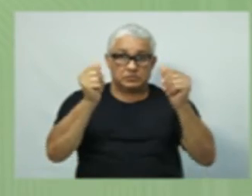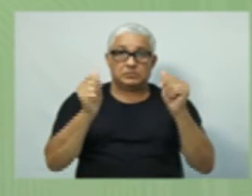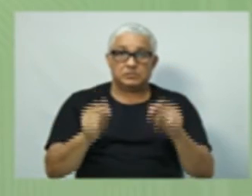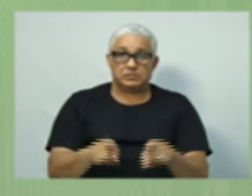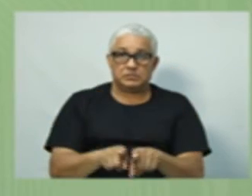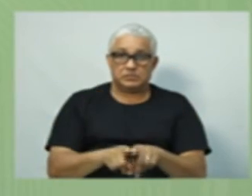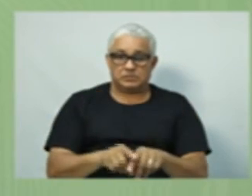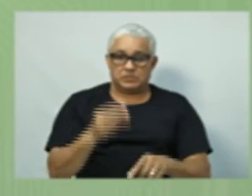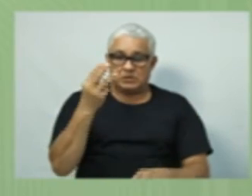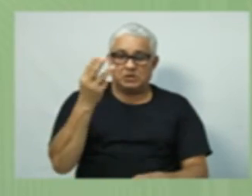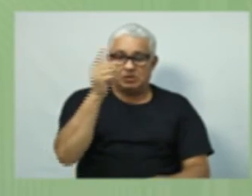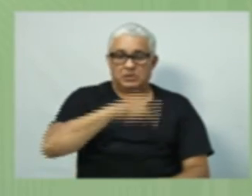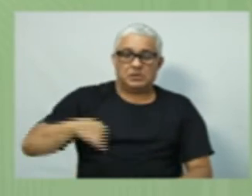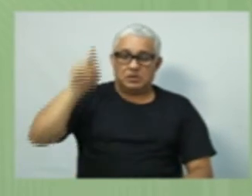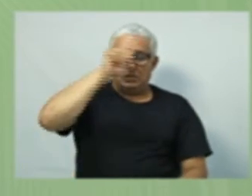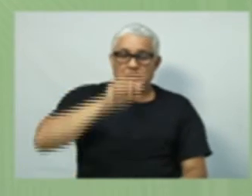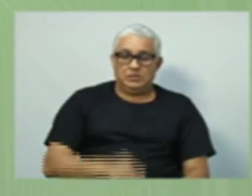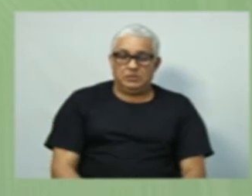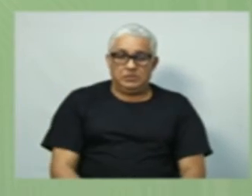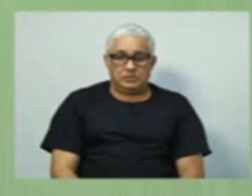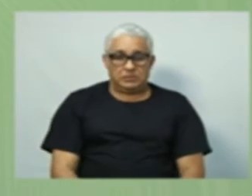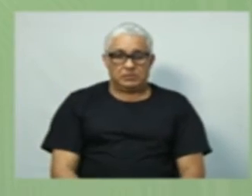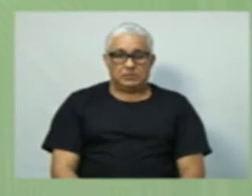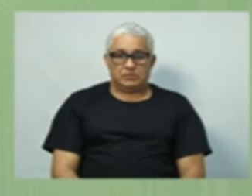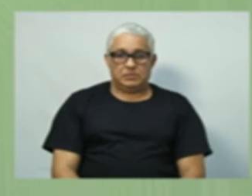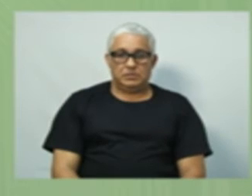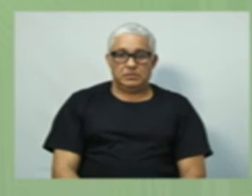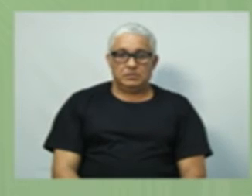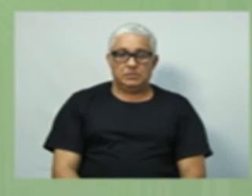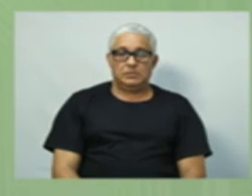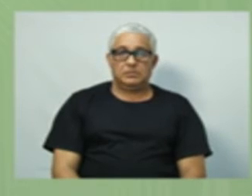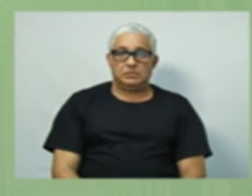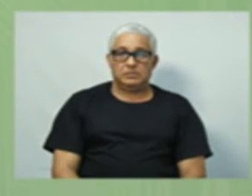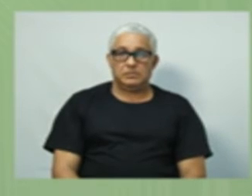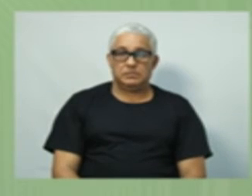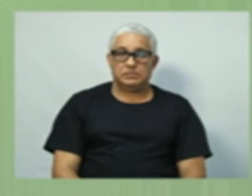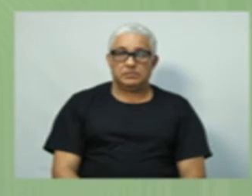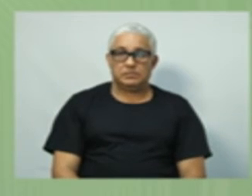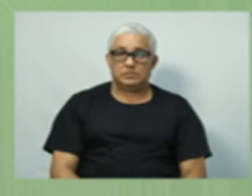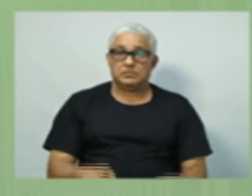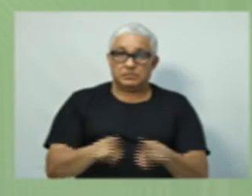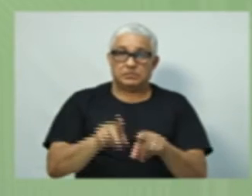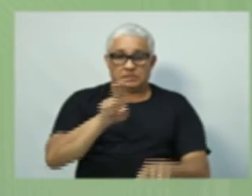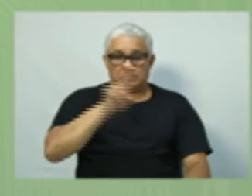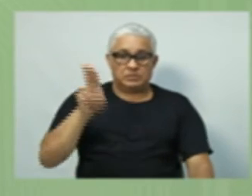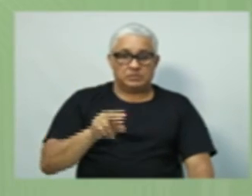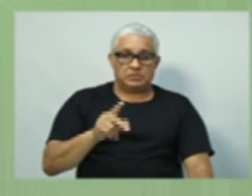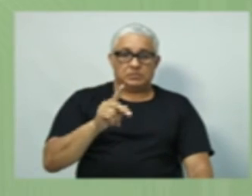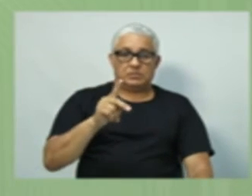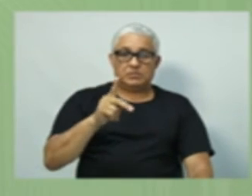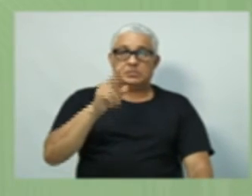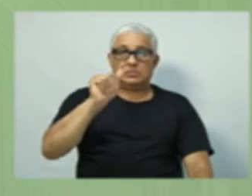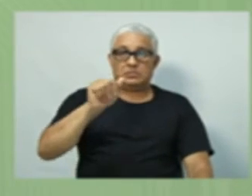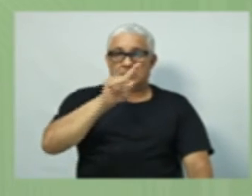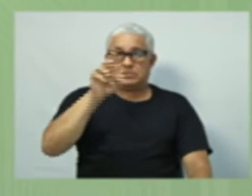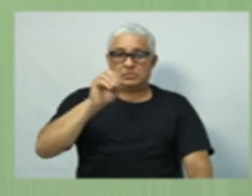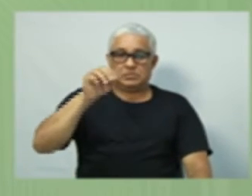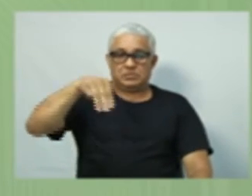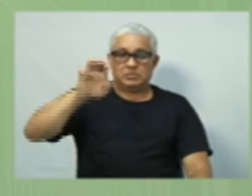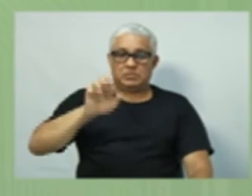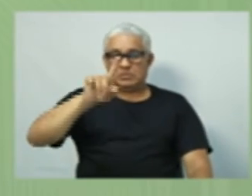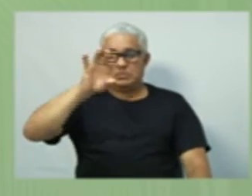em todos os outros três o sim de atividade também com o chamado de prazo médio indica uma estimativa